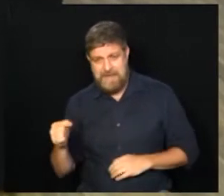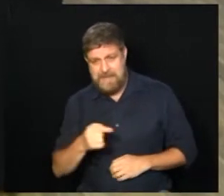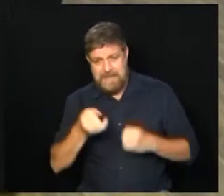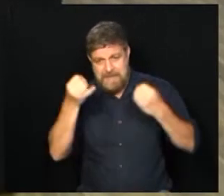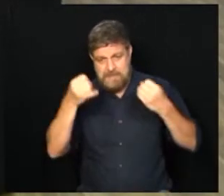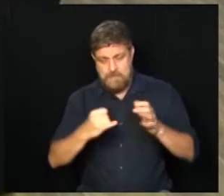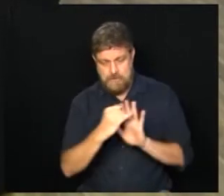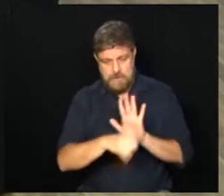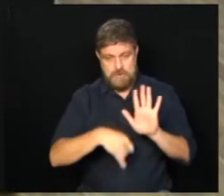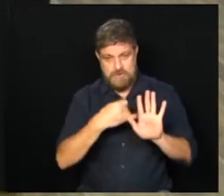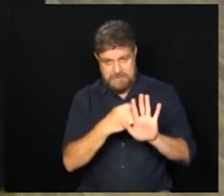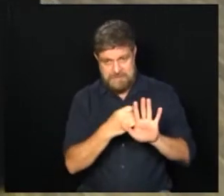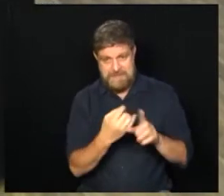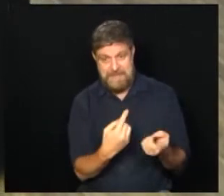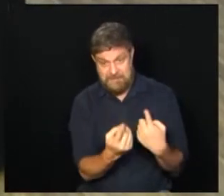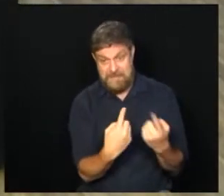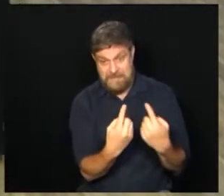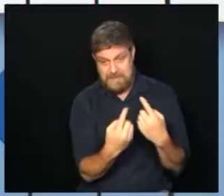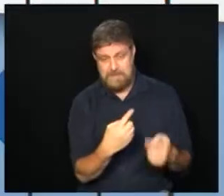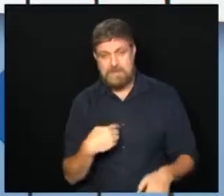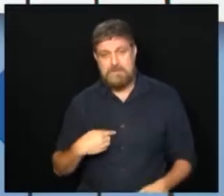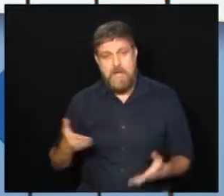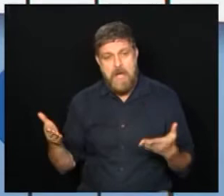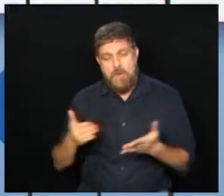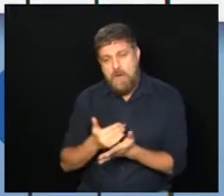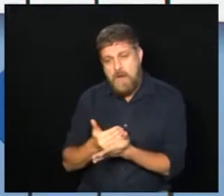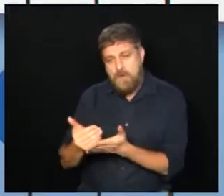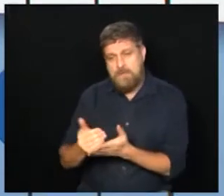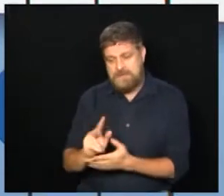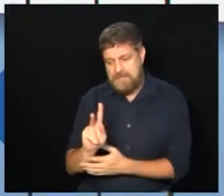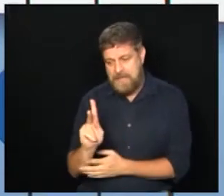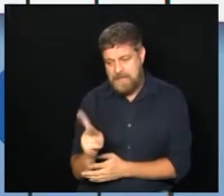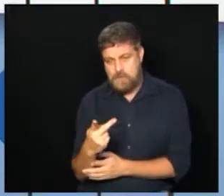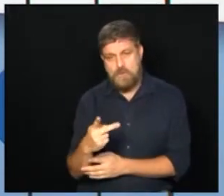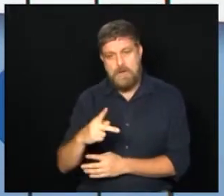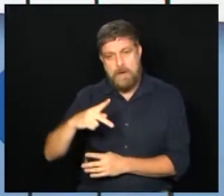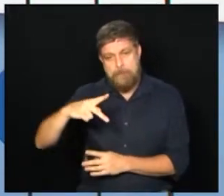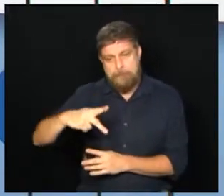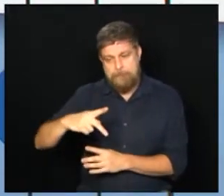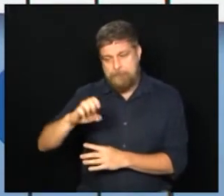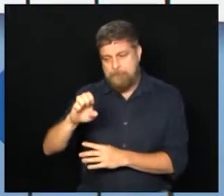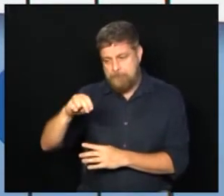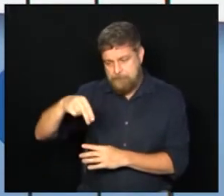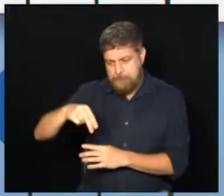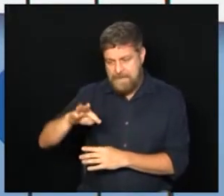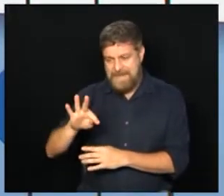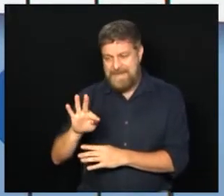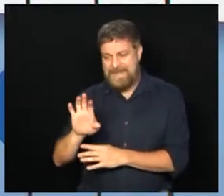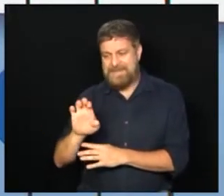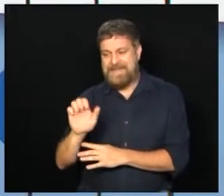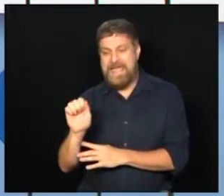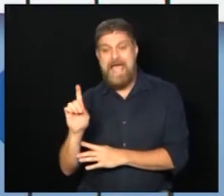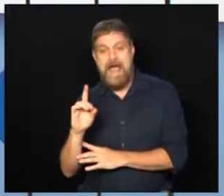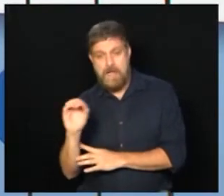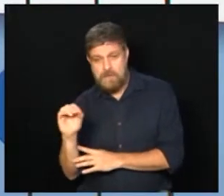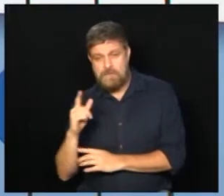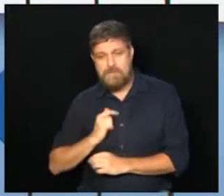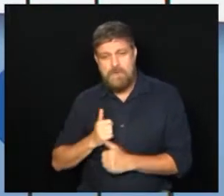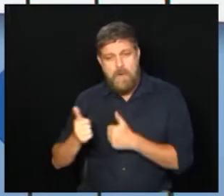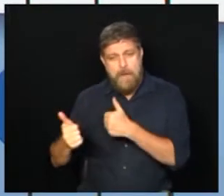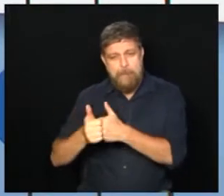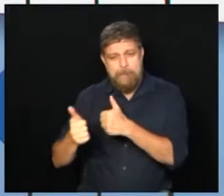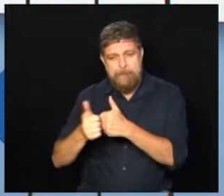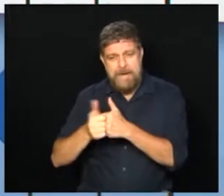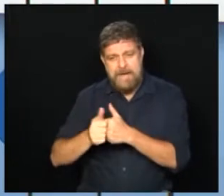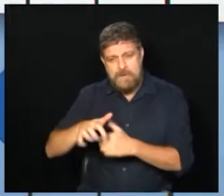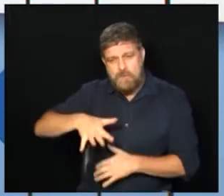Mesquita. Sim. E agora começa, então, a rodovia Heitor Penteado, lá na altura, perto do Gramado.